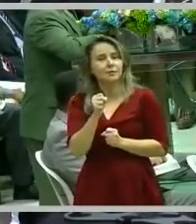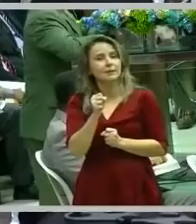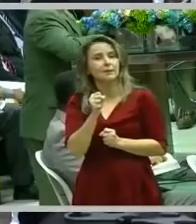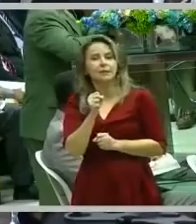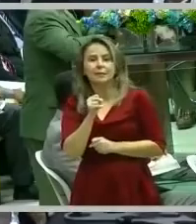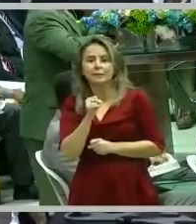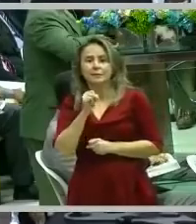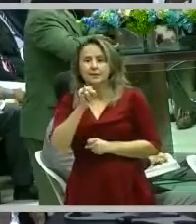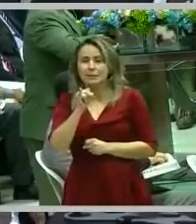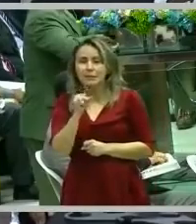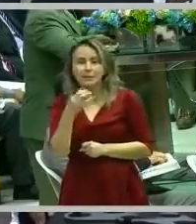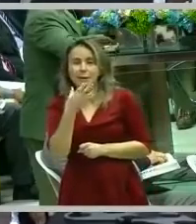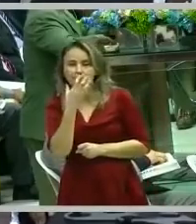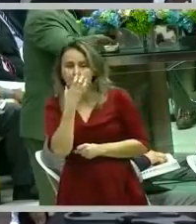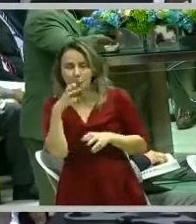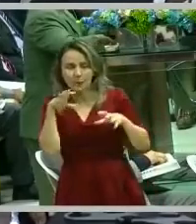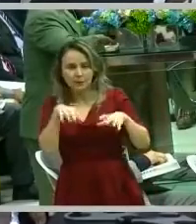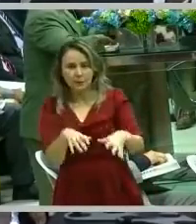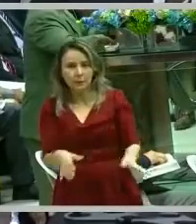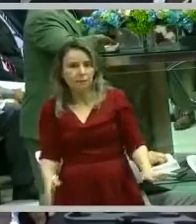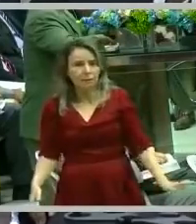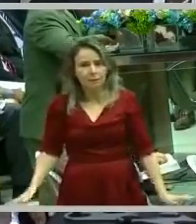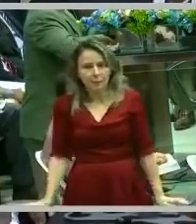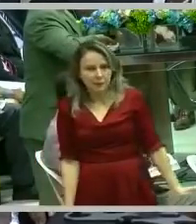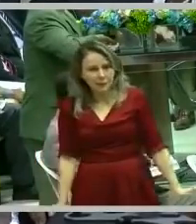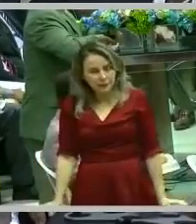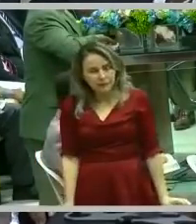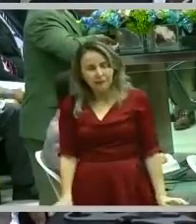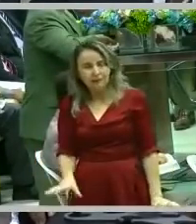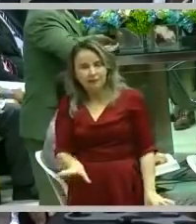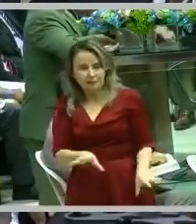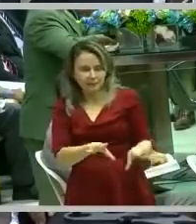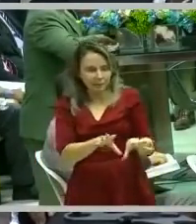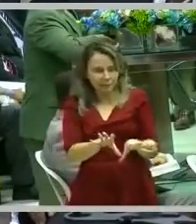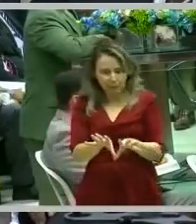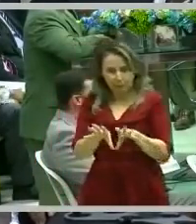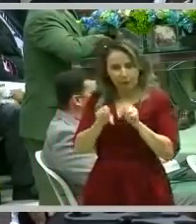chega perto dele, o pinguim pega o coronavírus.